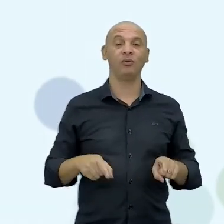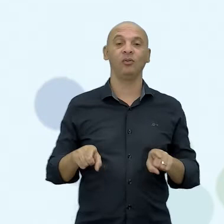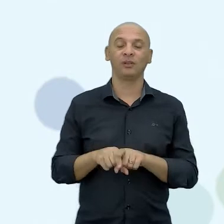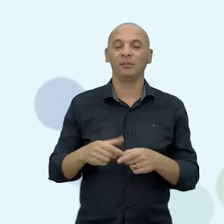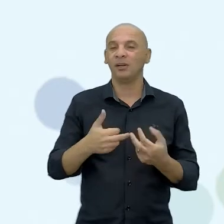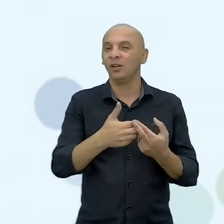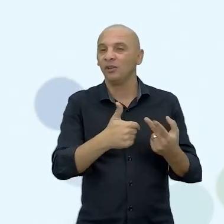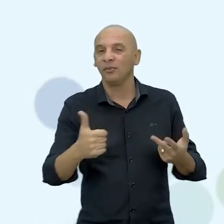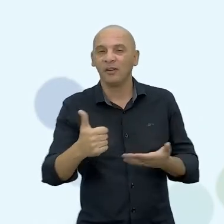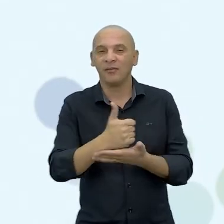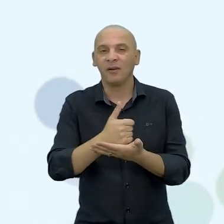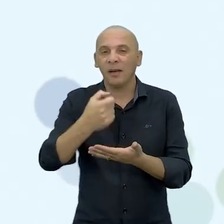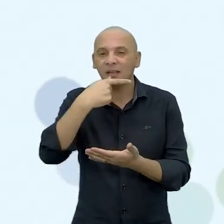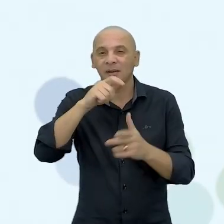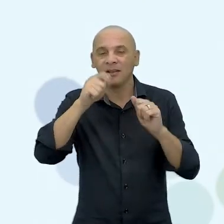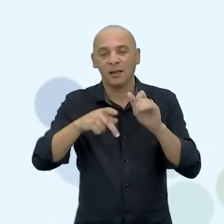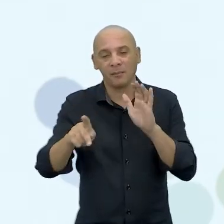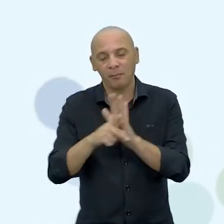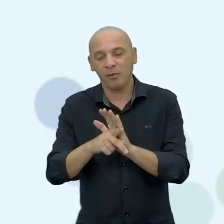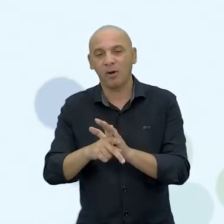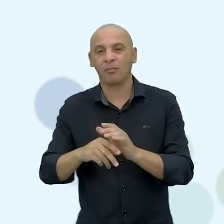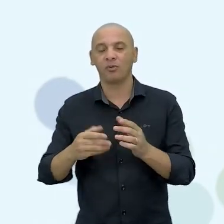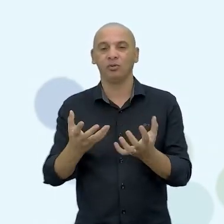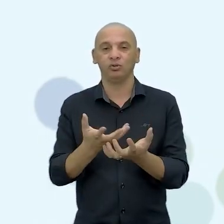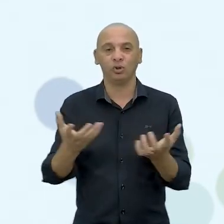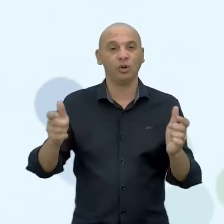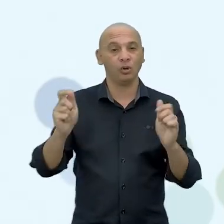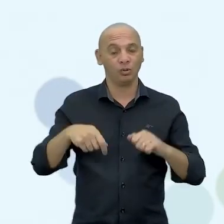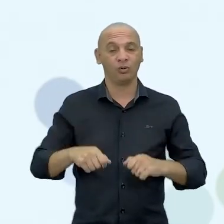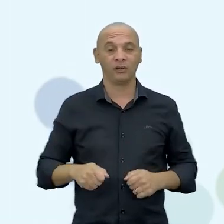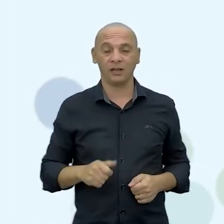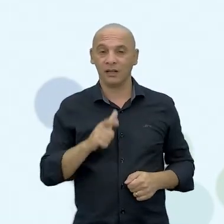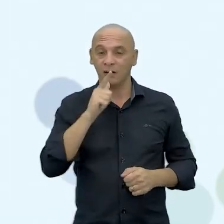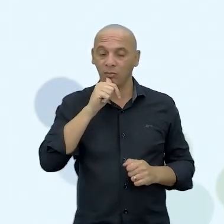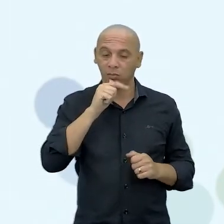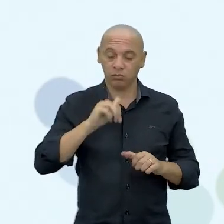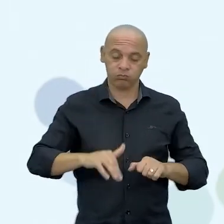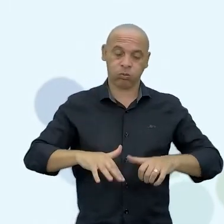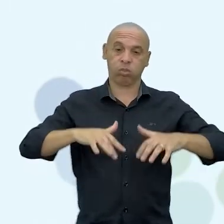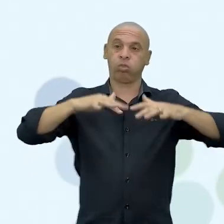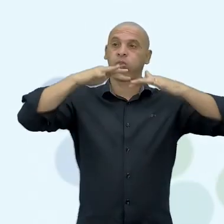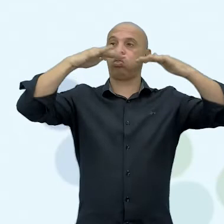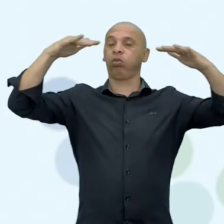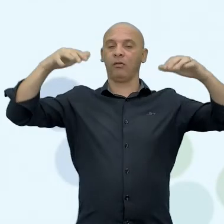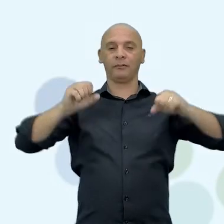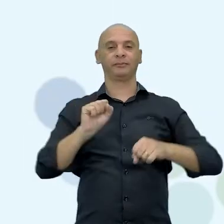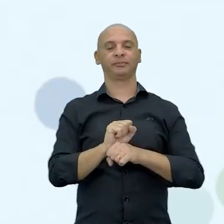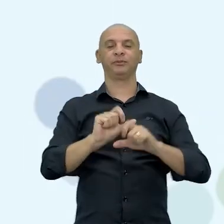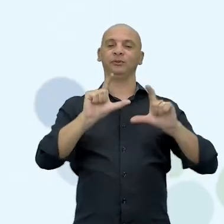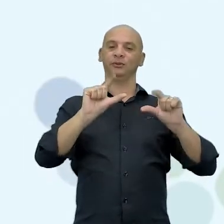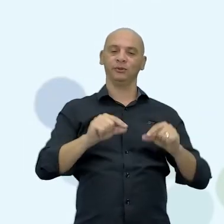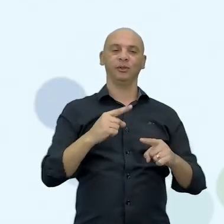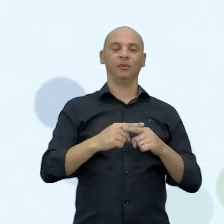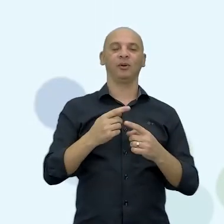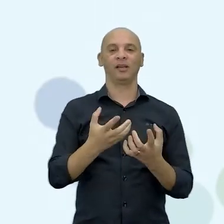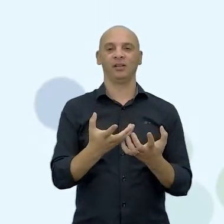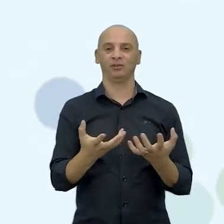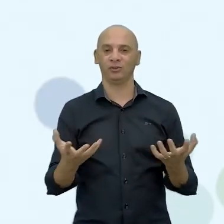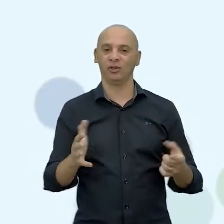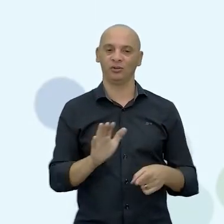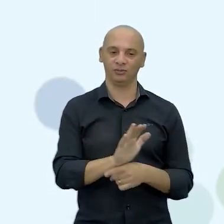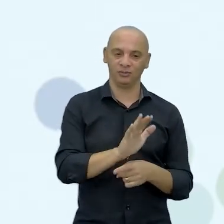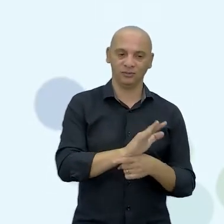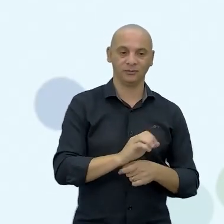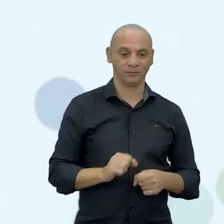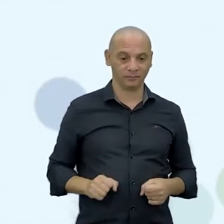e farmacêuticos, regulação de enchentes, habitat para os organismos, ciclagem